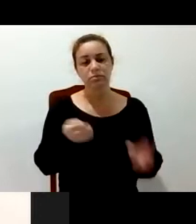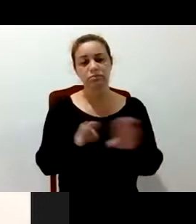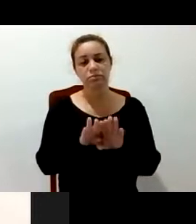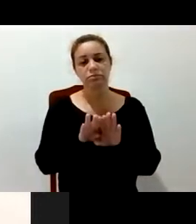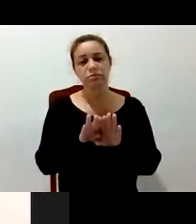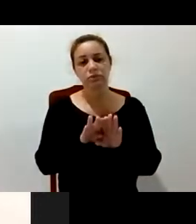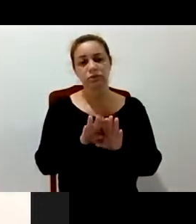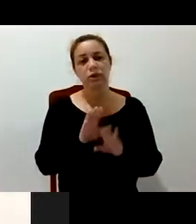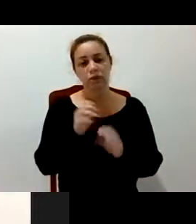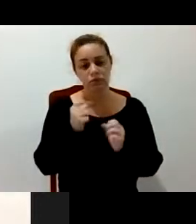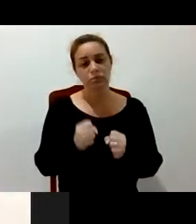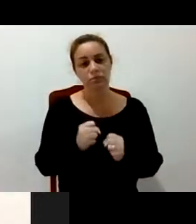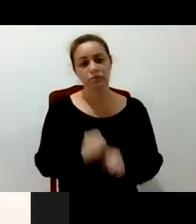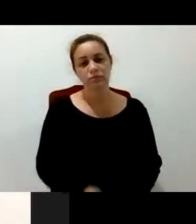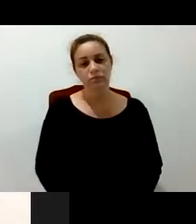Eu acho